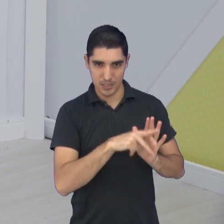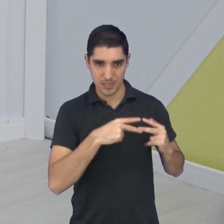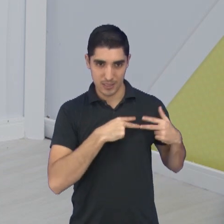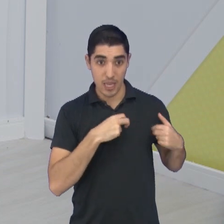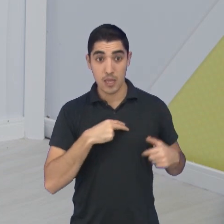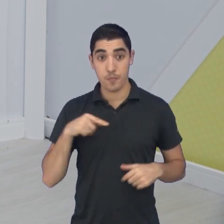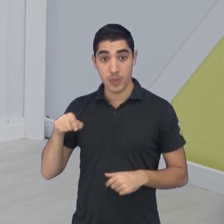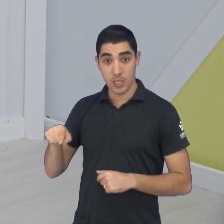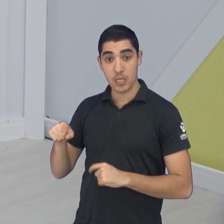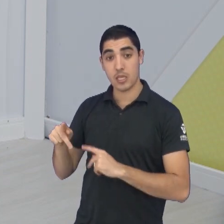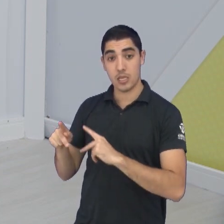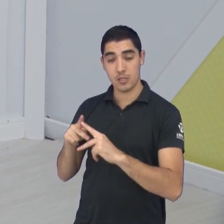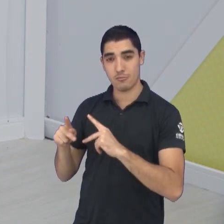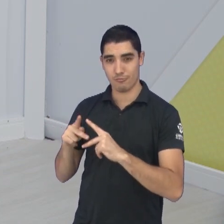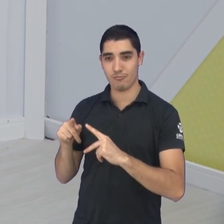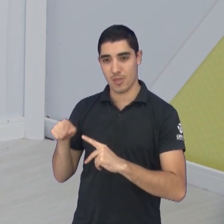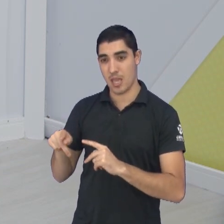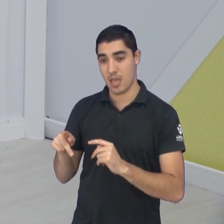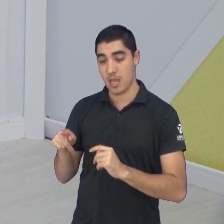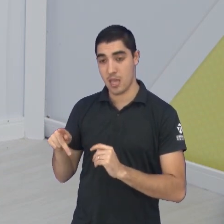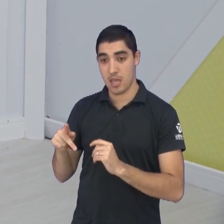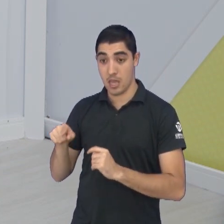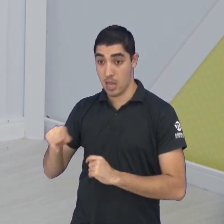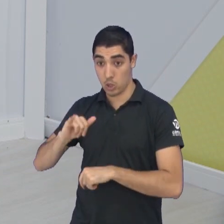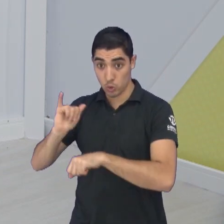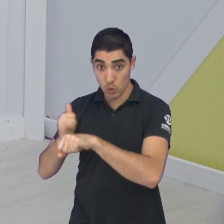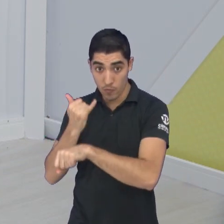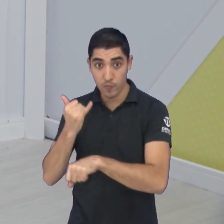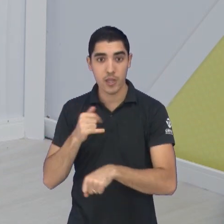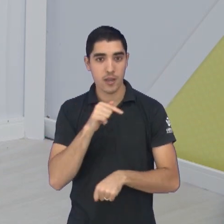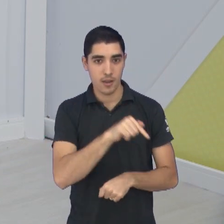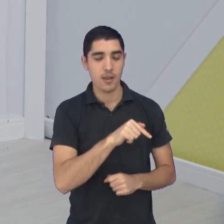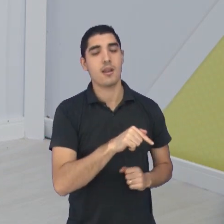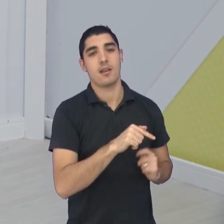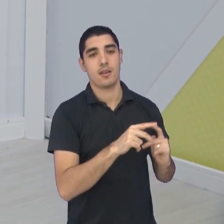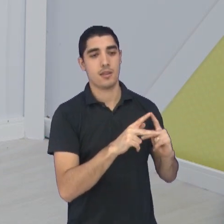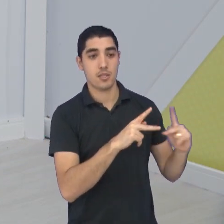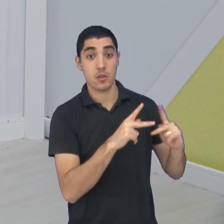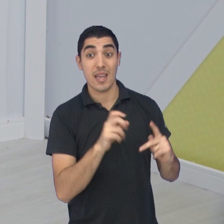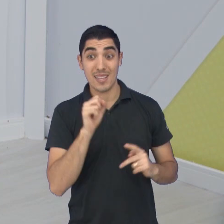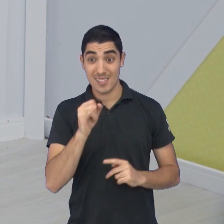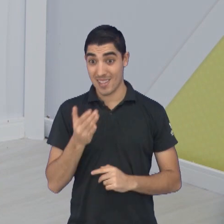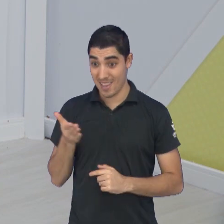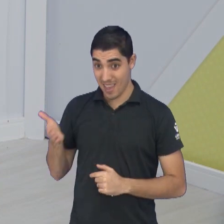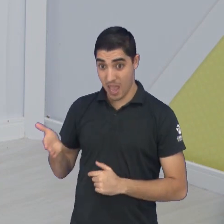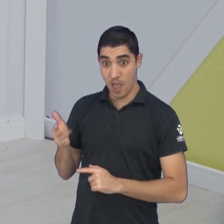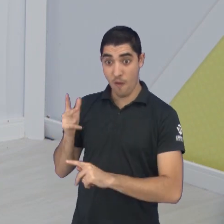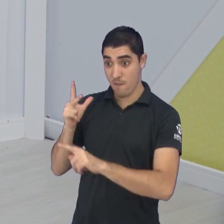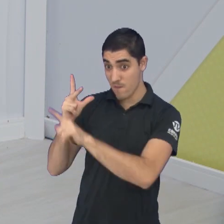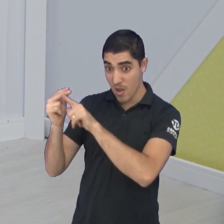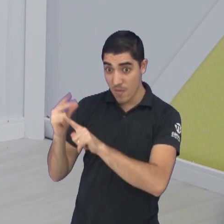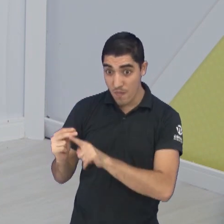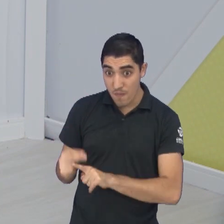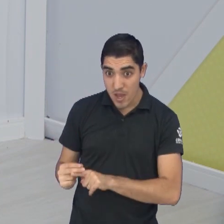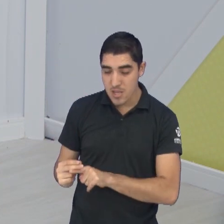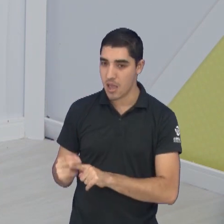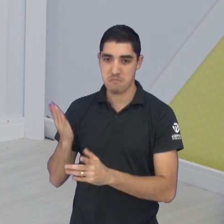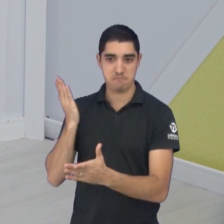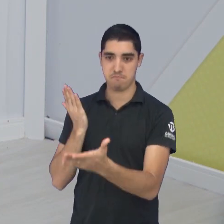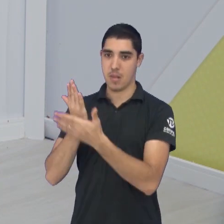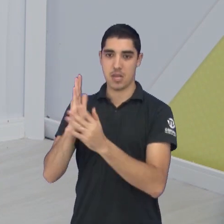aqui da esquerda da sua tela vencerem, acabou o playoff, já vai para as semifinais. Se as equipes do lado direito vencerem,